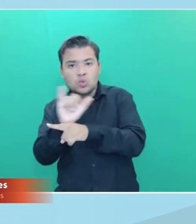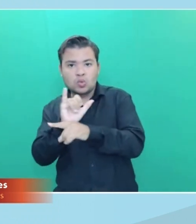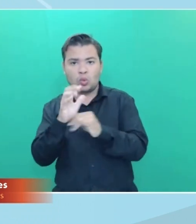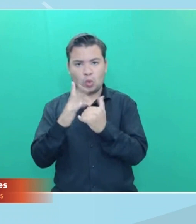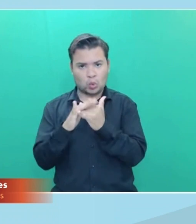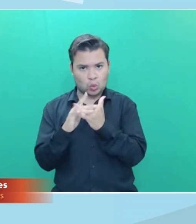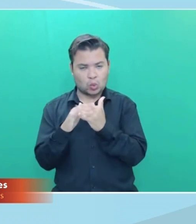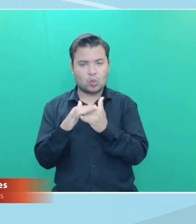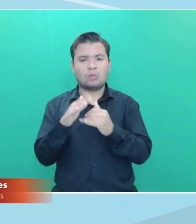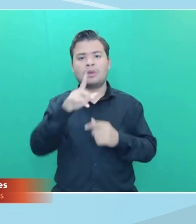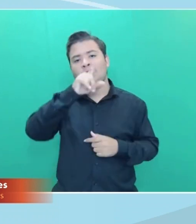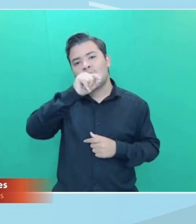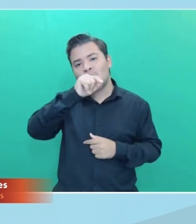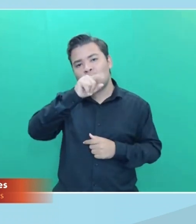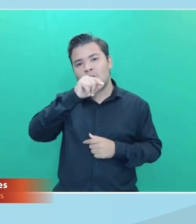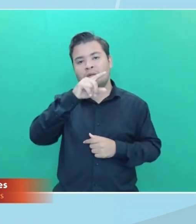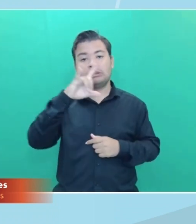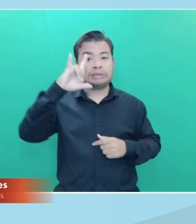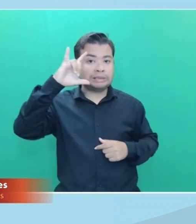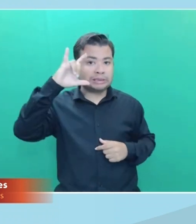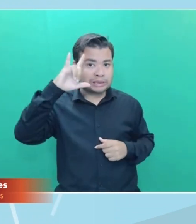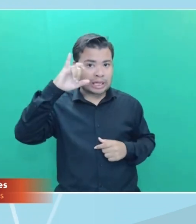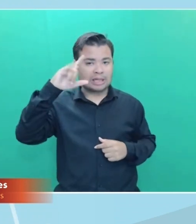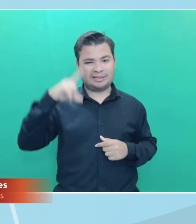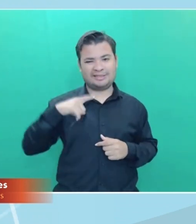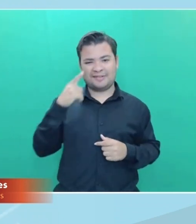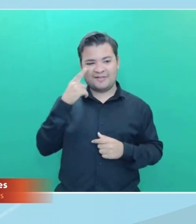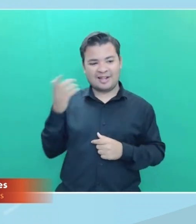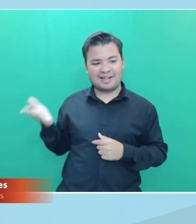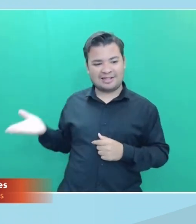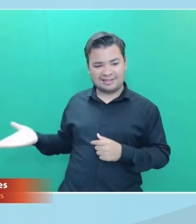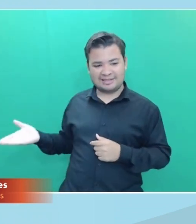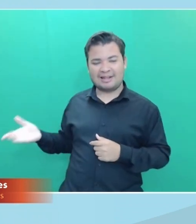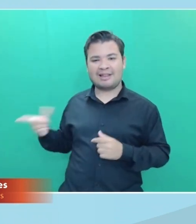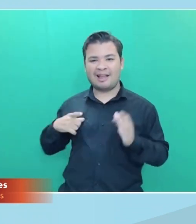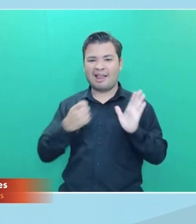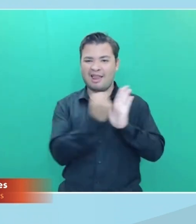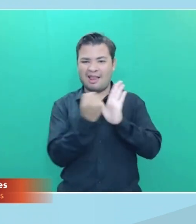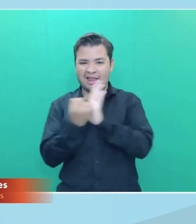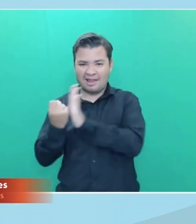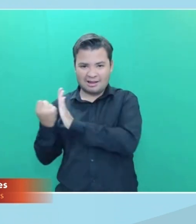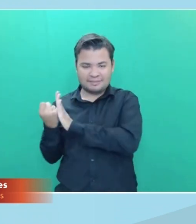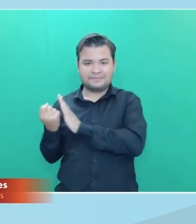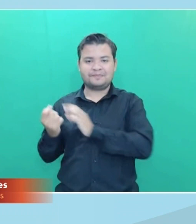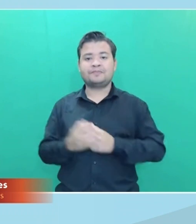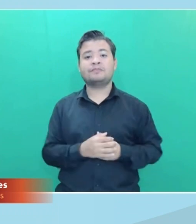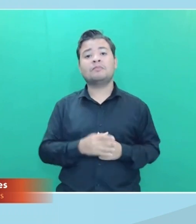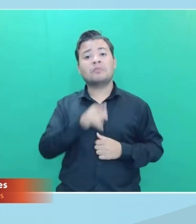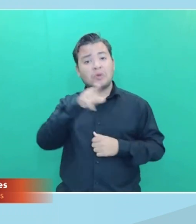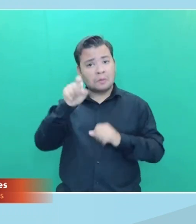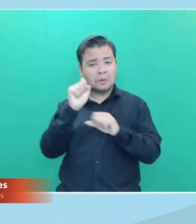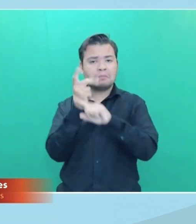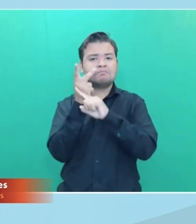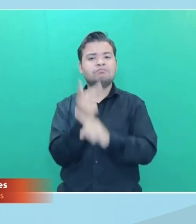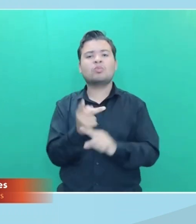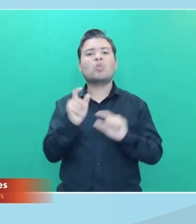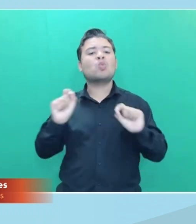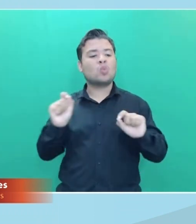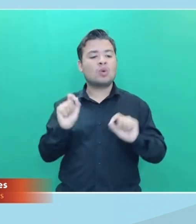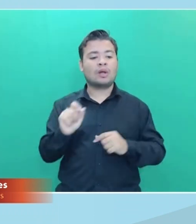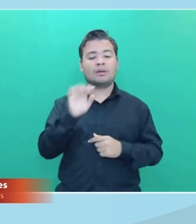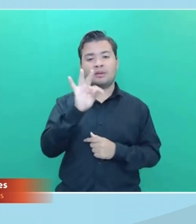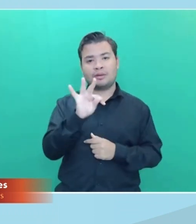Twitter, Instagram, aparecendo aqui embaixo, né, todos os ícones das redes sociais. Você procura em cada uma delas por TV